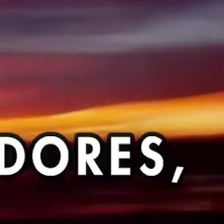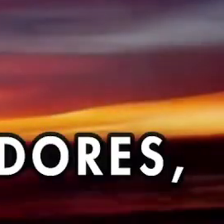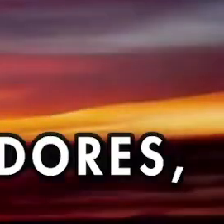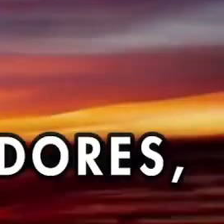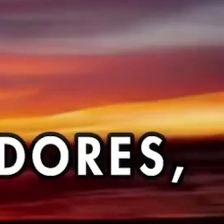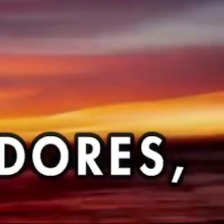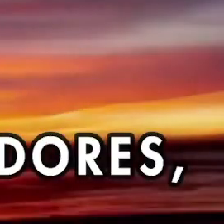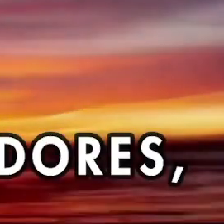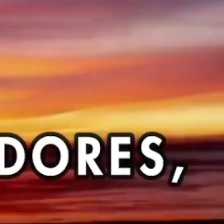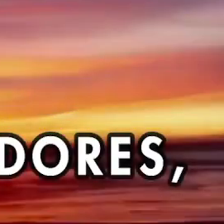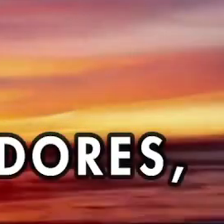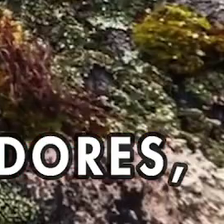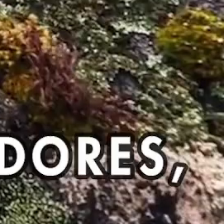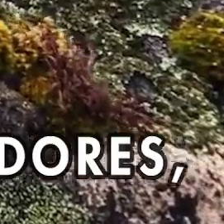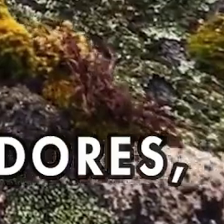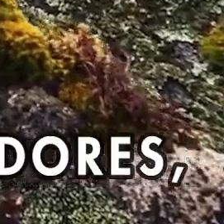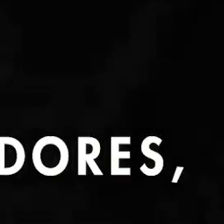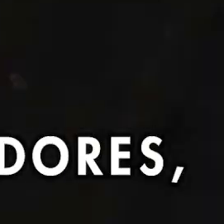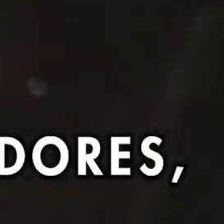Cristo são